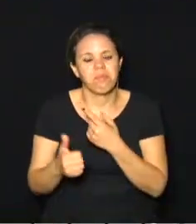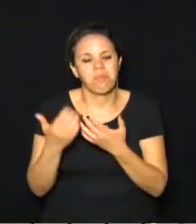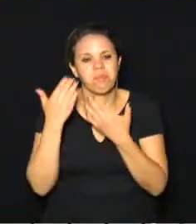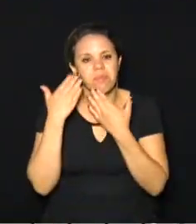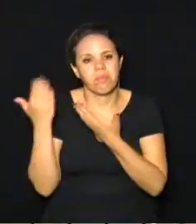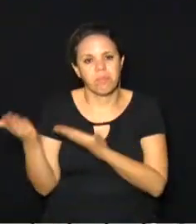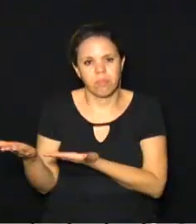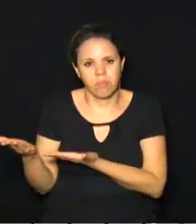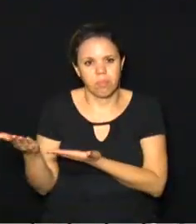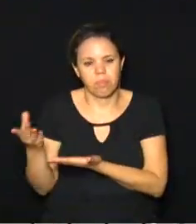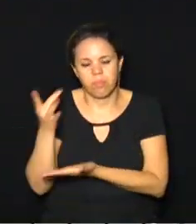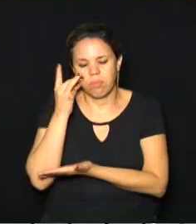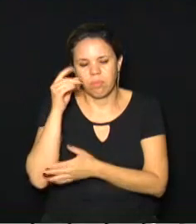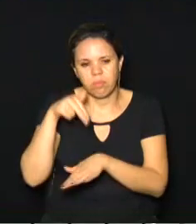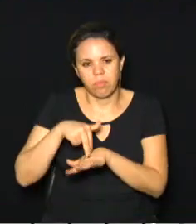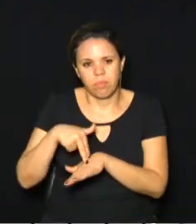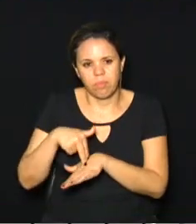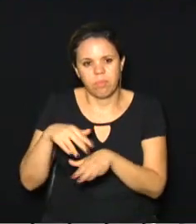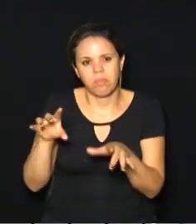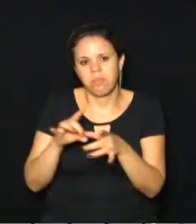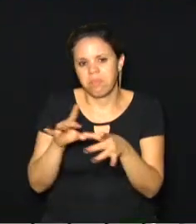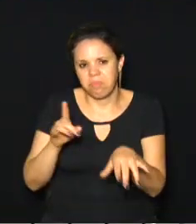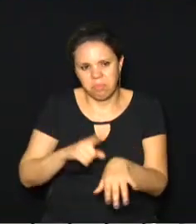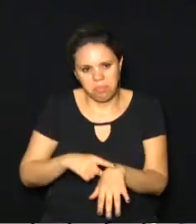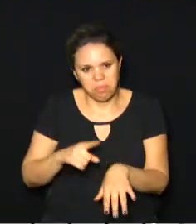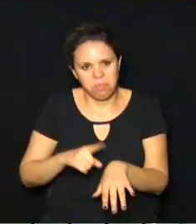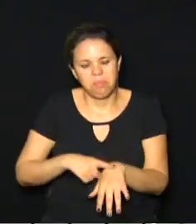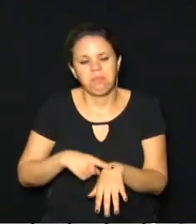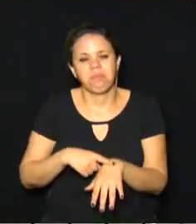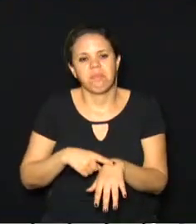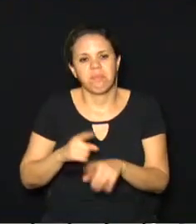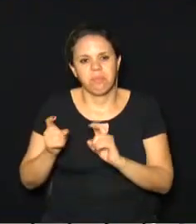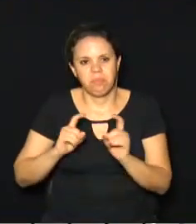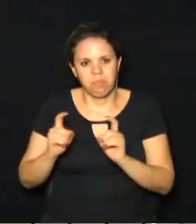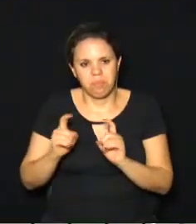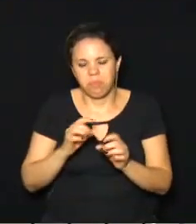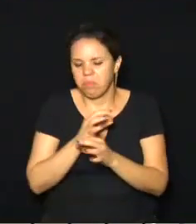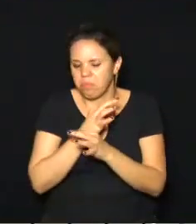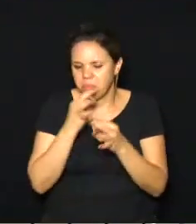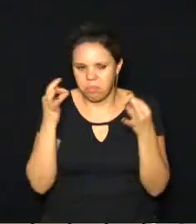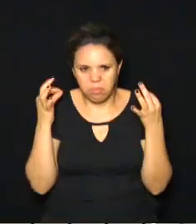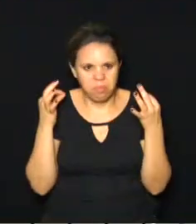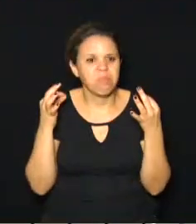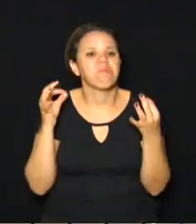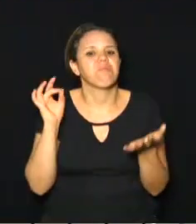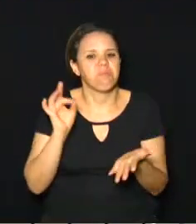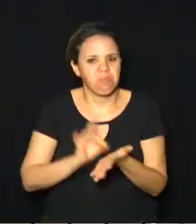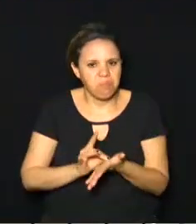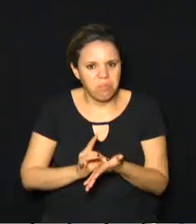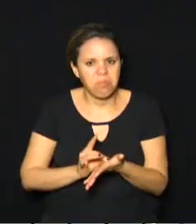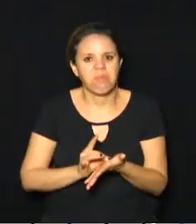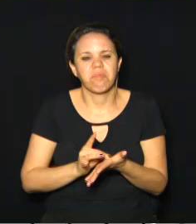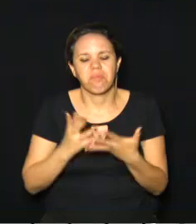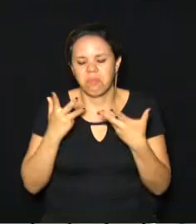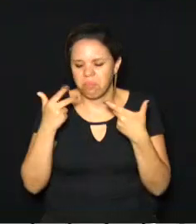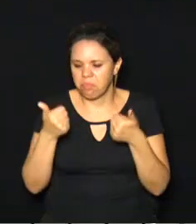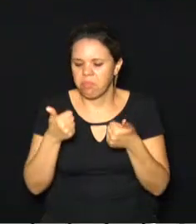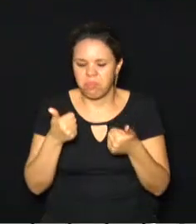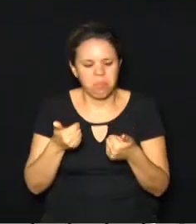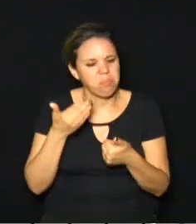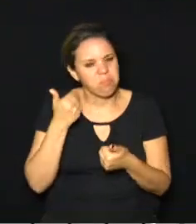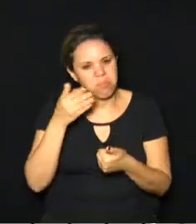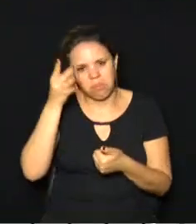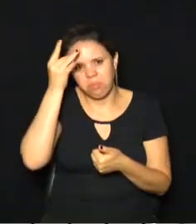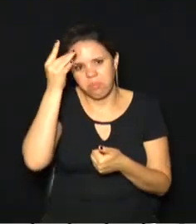agradecer muito a tua presença, a tua disponibilidade, e a nossa reunião já foi muito efetiva e produtiva. Eu até iniciei